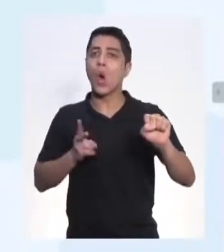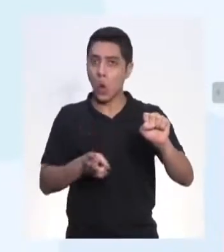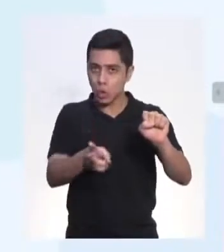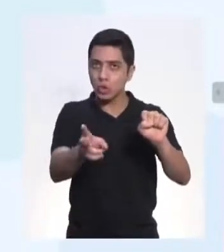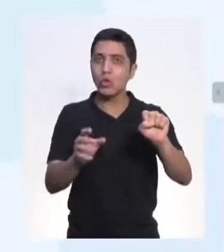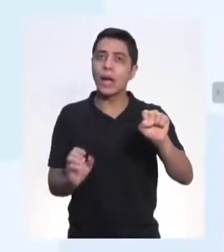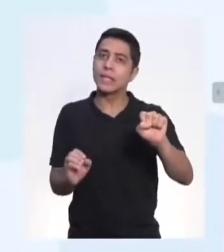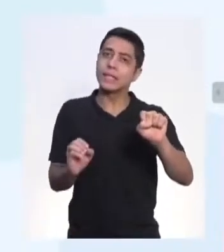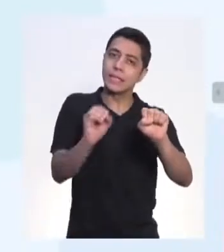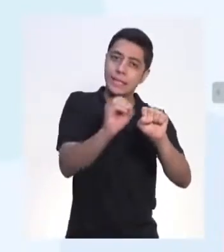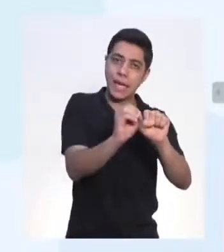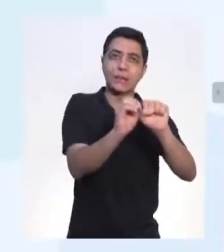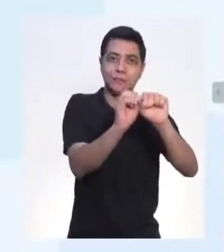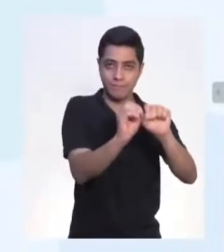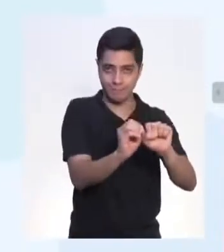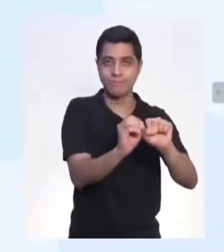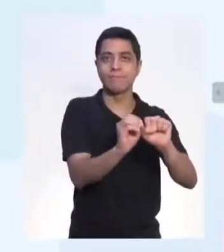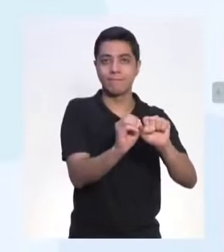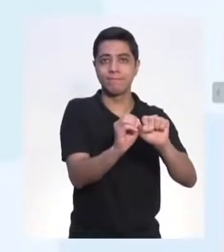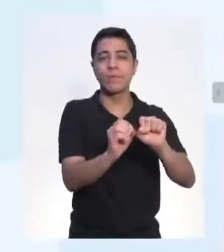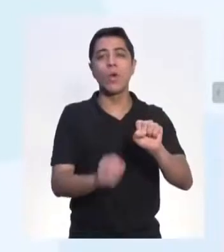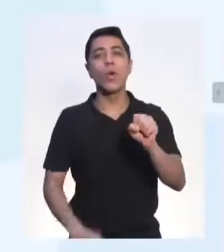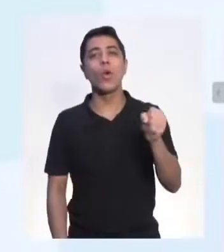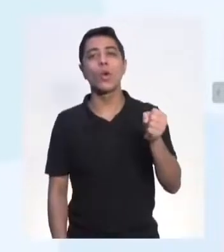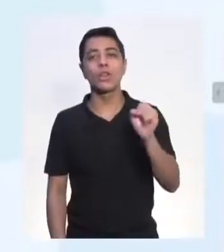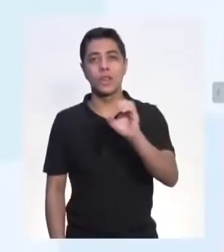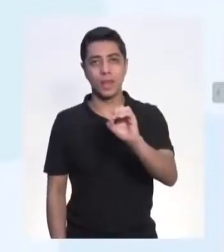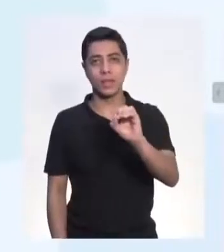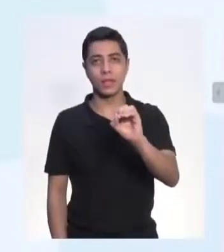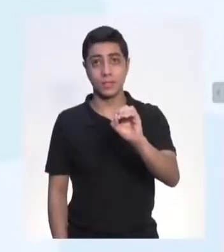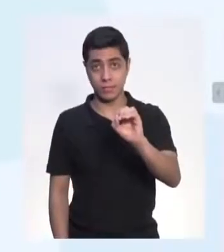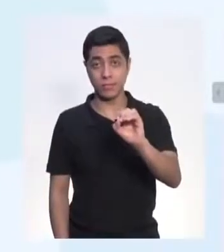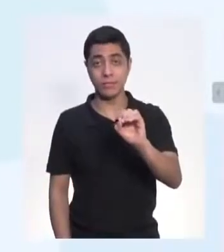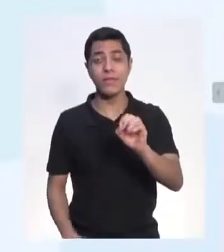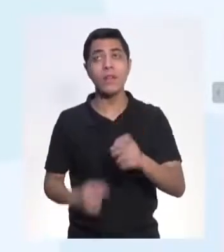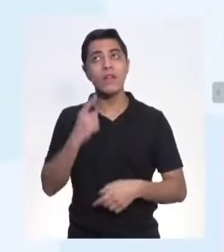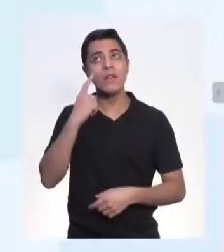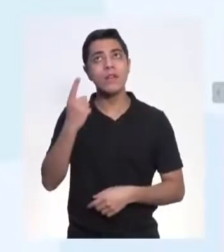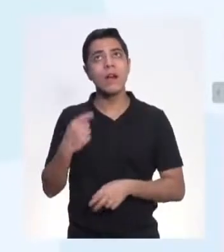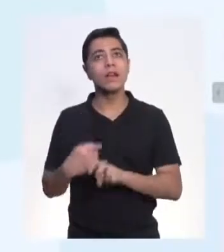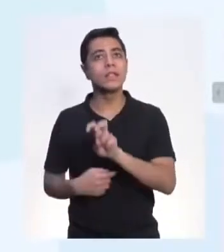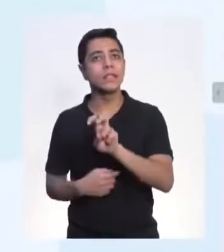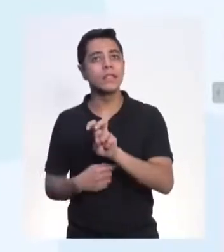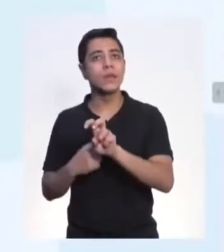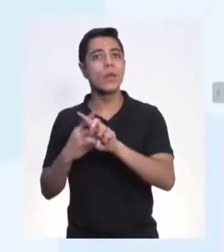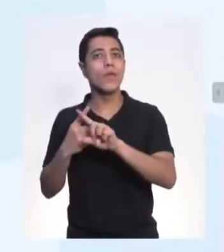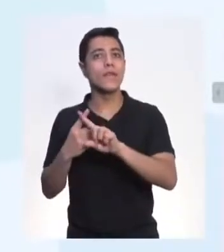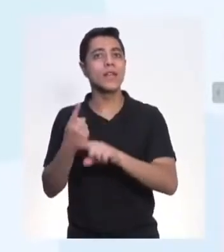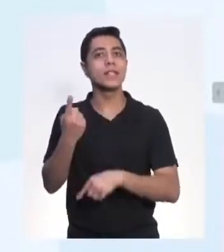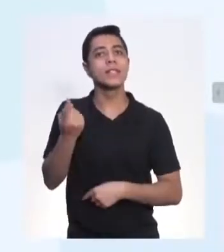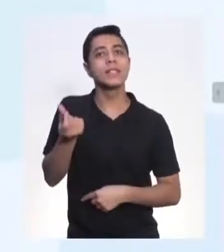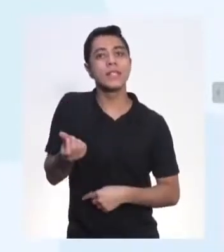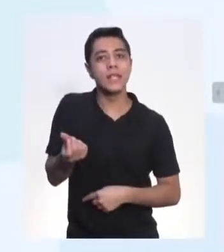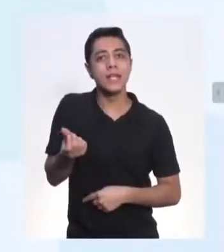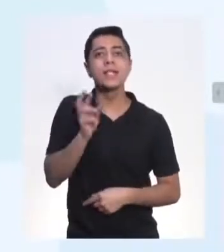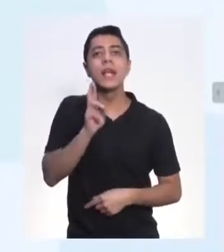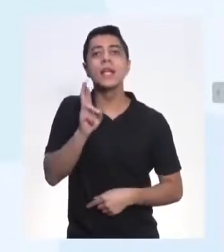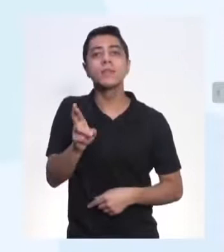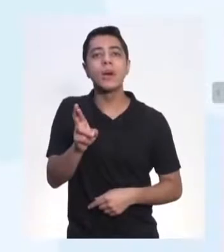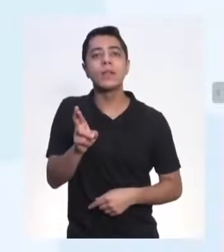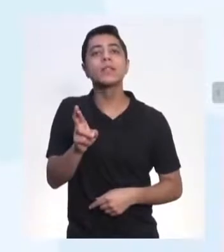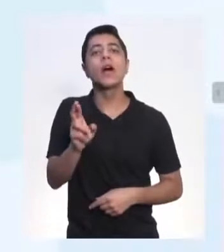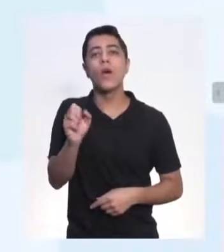80. Muito bem, 80 vai dar 5 vezes. 5 vezes 16, 80. 80